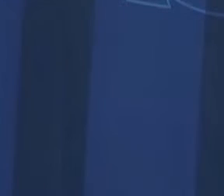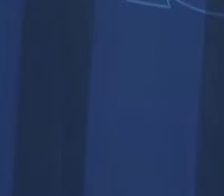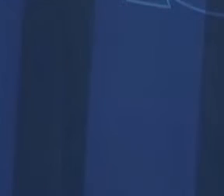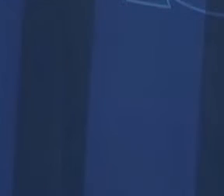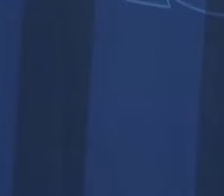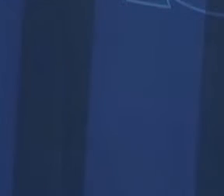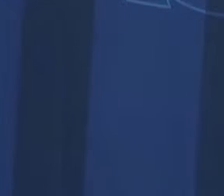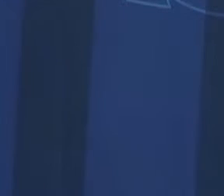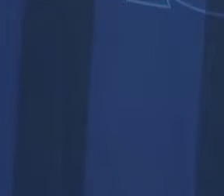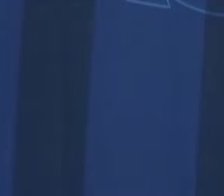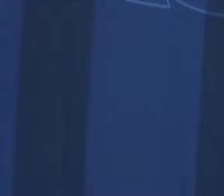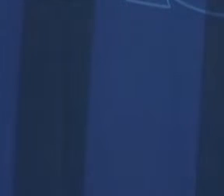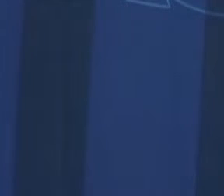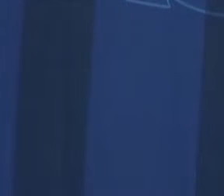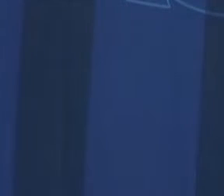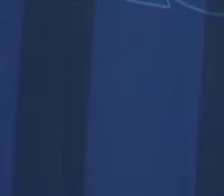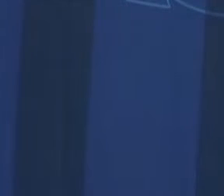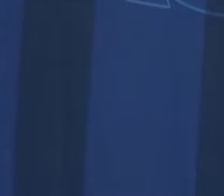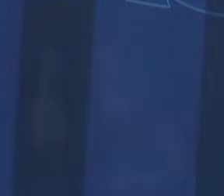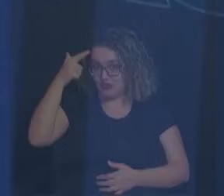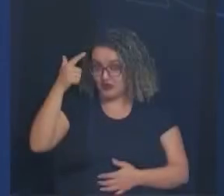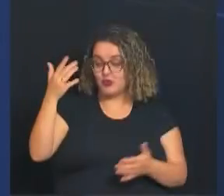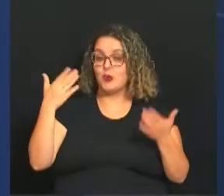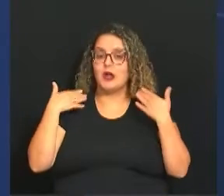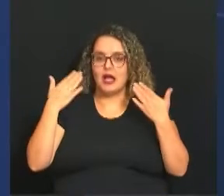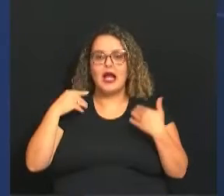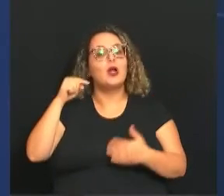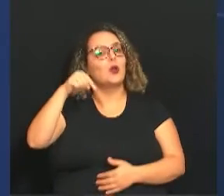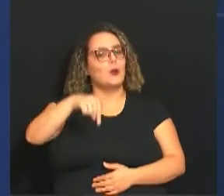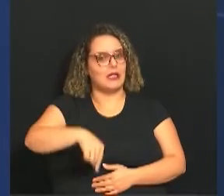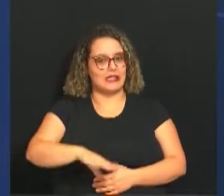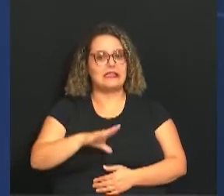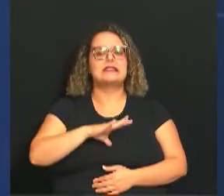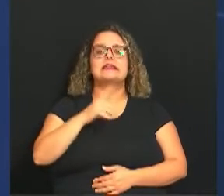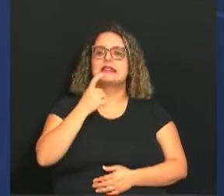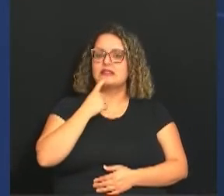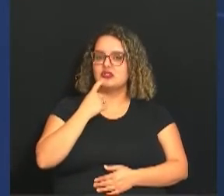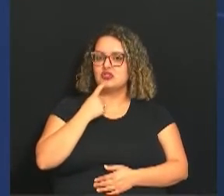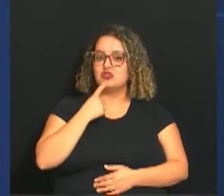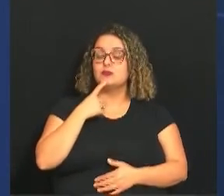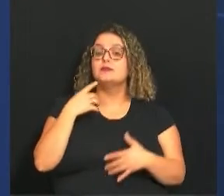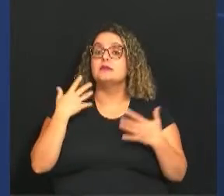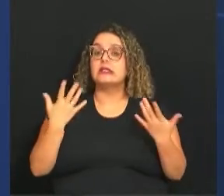Quinta-feira de sol e muito calor aqui na cidade de Campinas e por